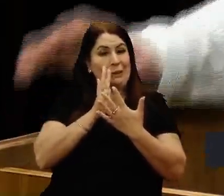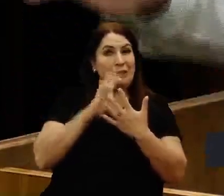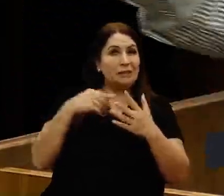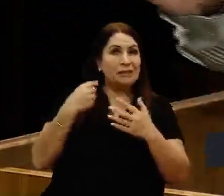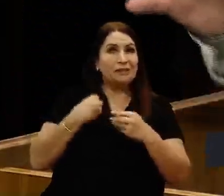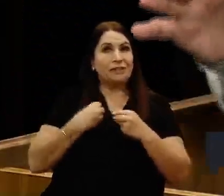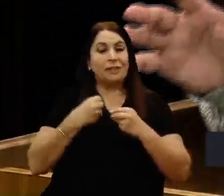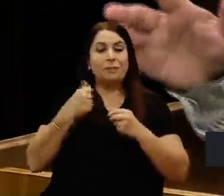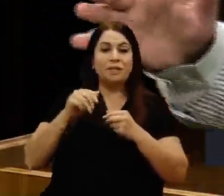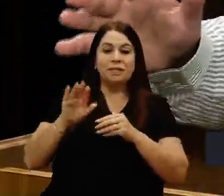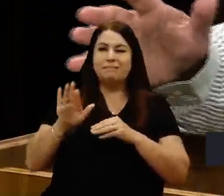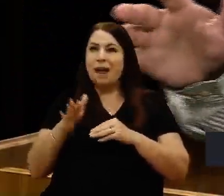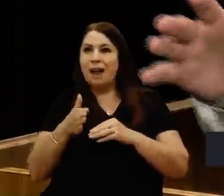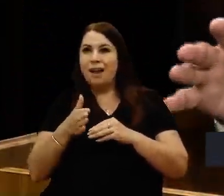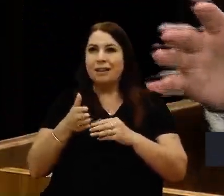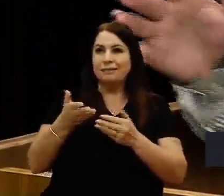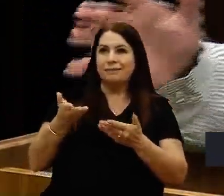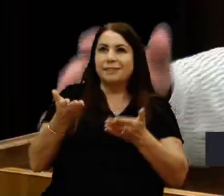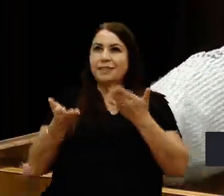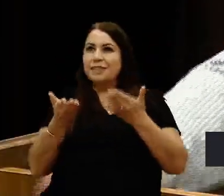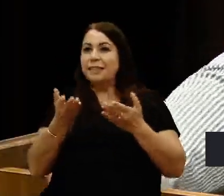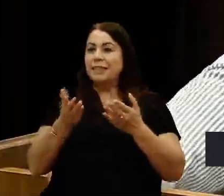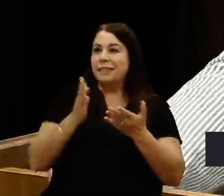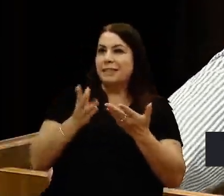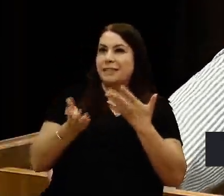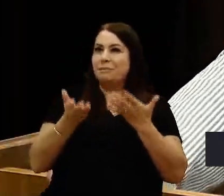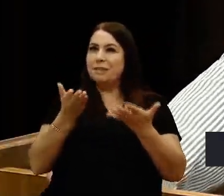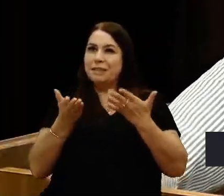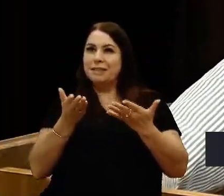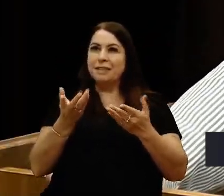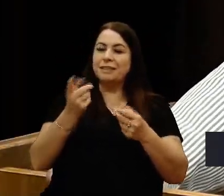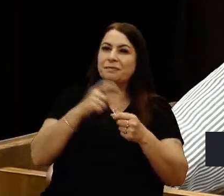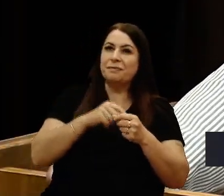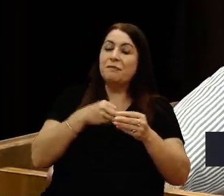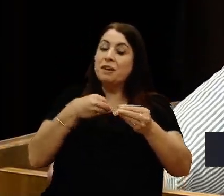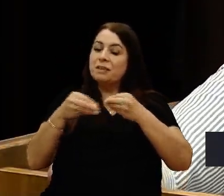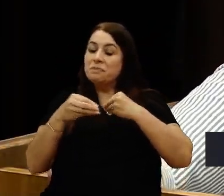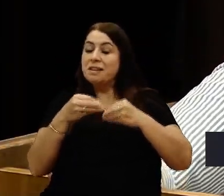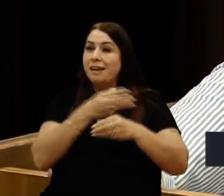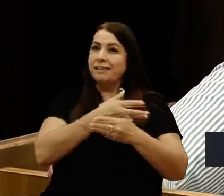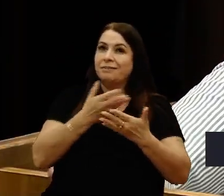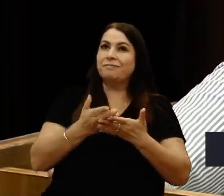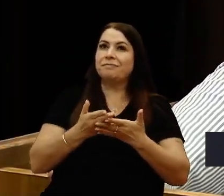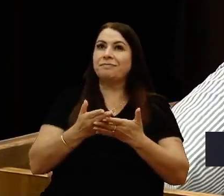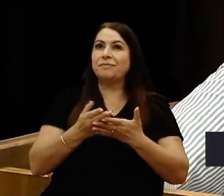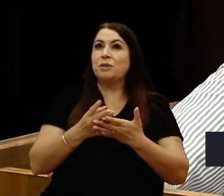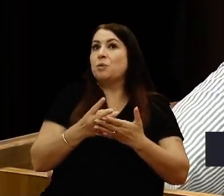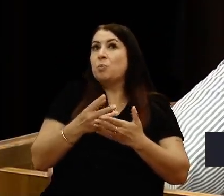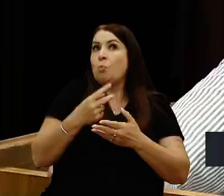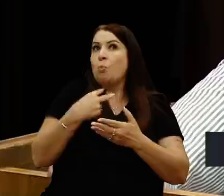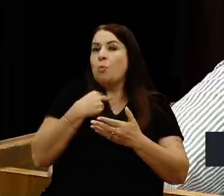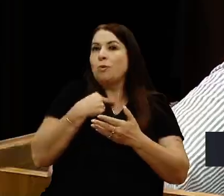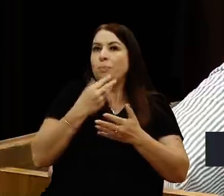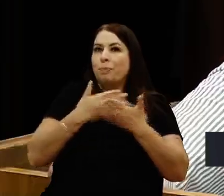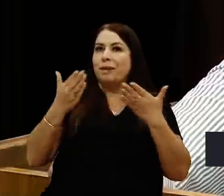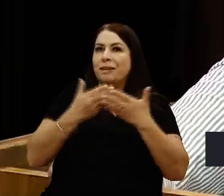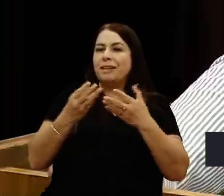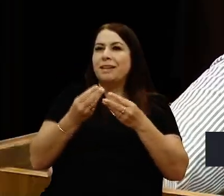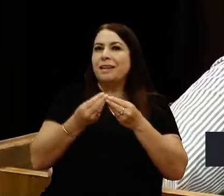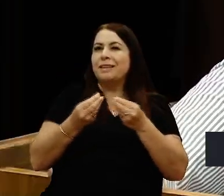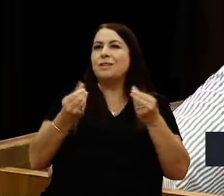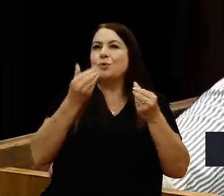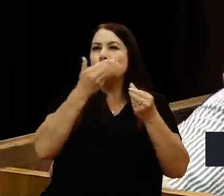é preciso ir voltando e, enfim, né, não podendo perder a